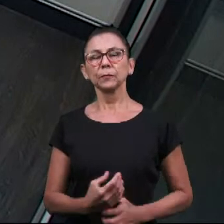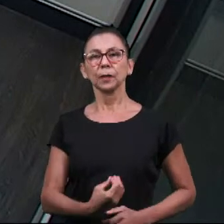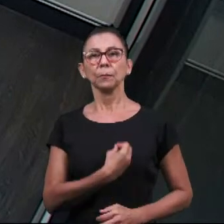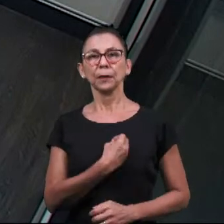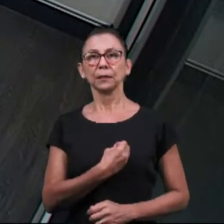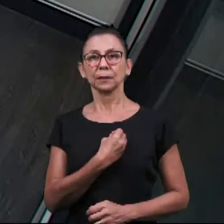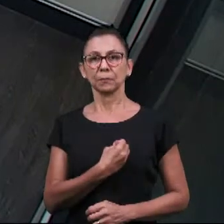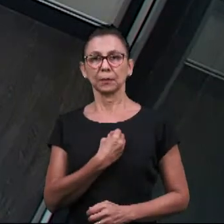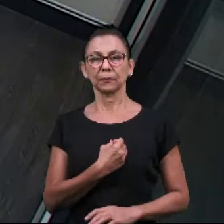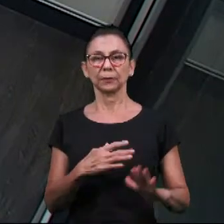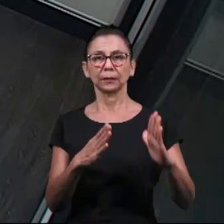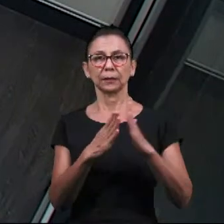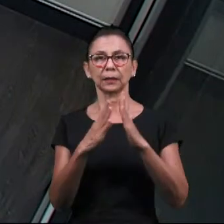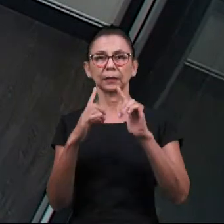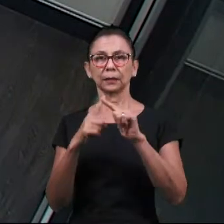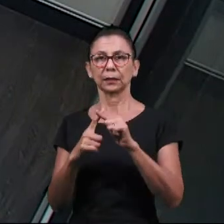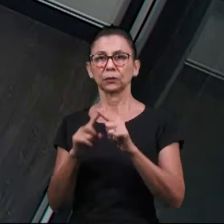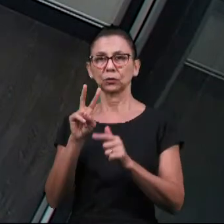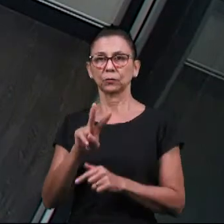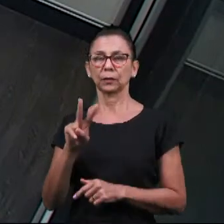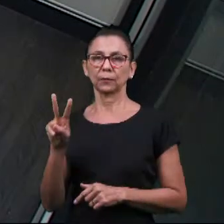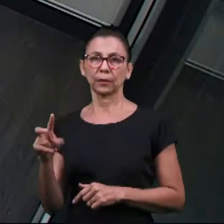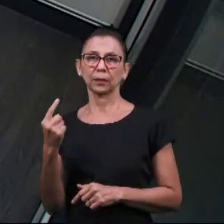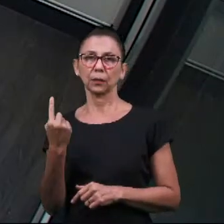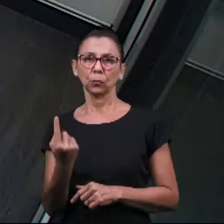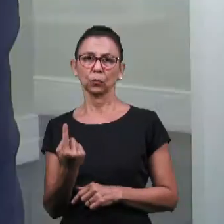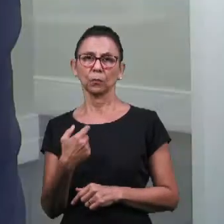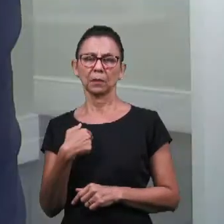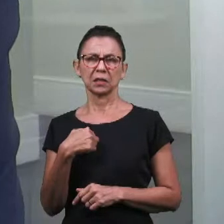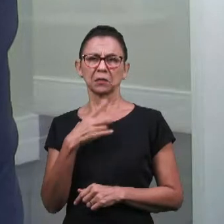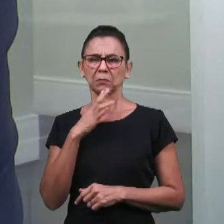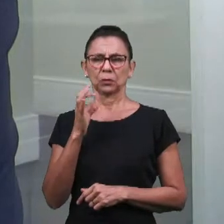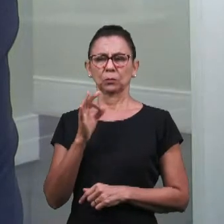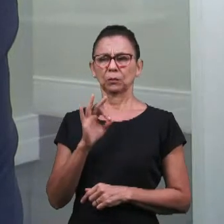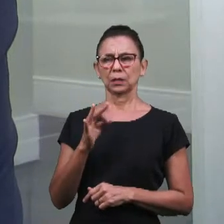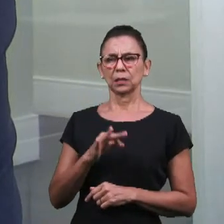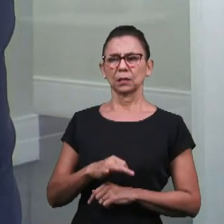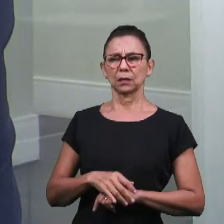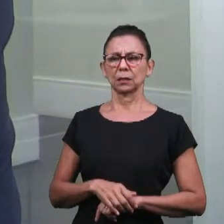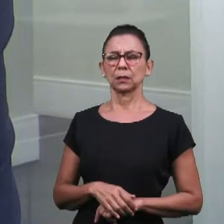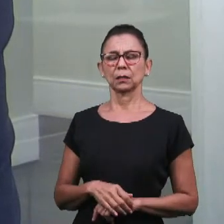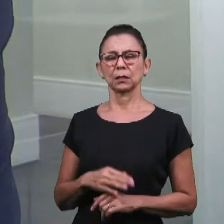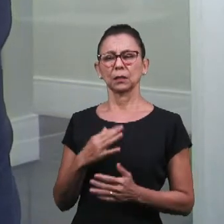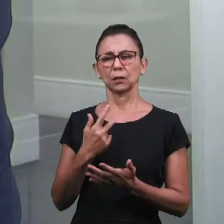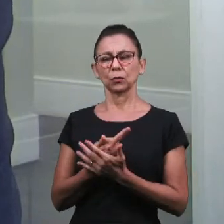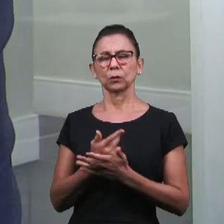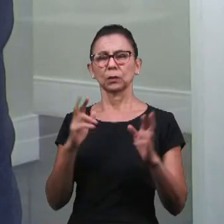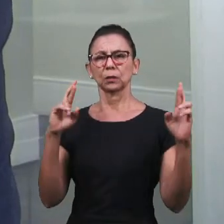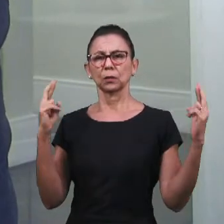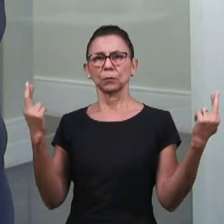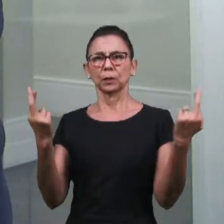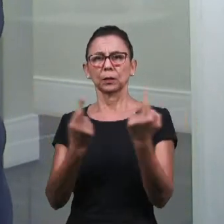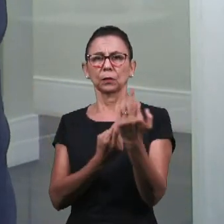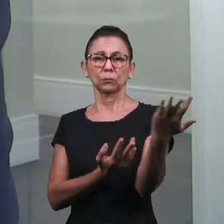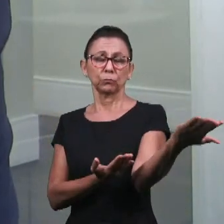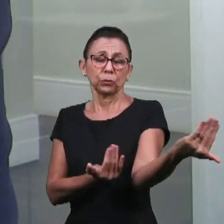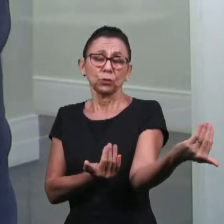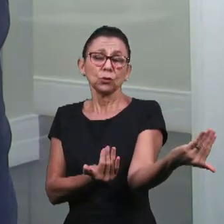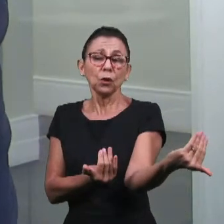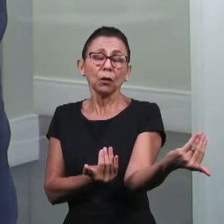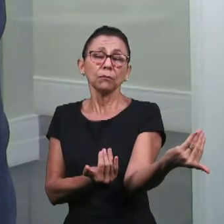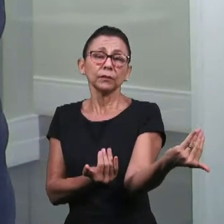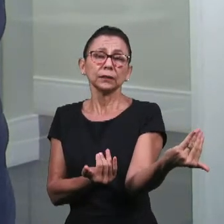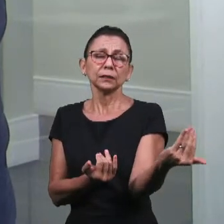de jovens, lá em Jaburuna, não é? Eu lembro que quem pregou foi até o pastor Diniz, né? E